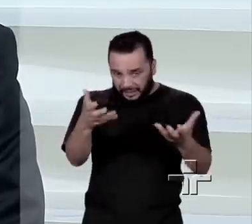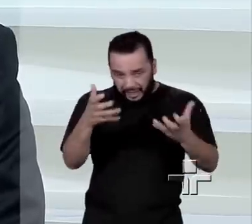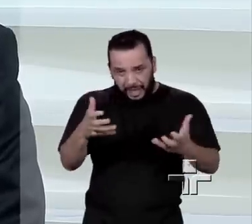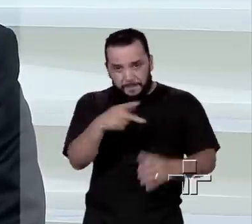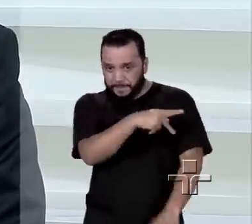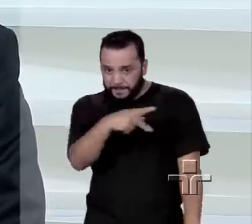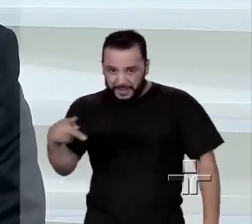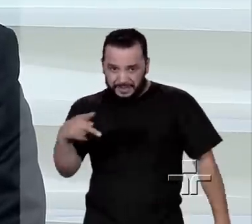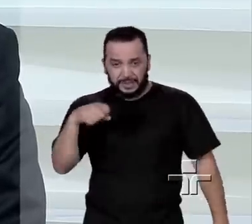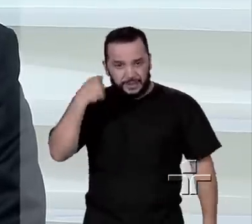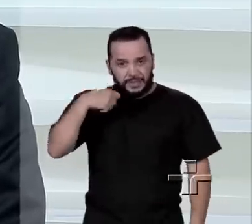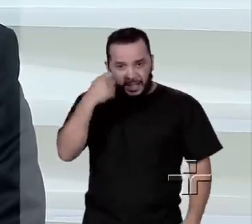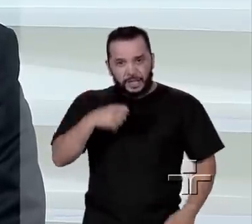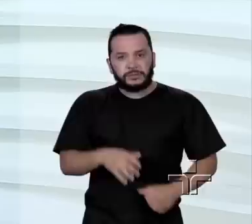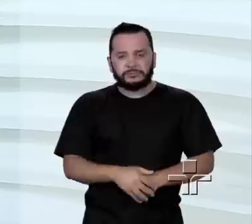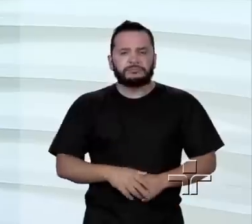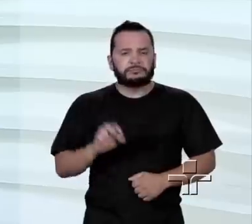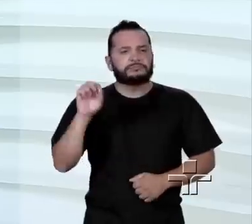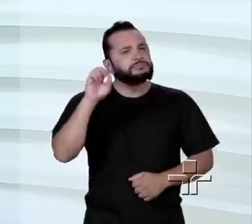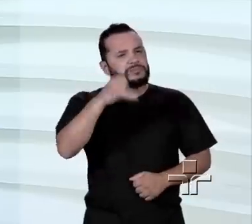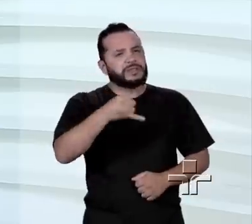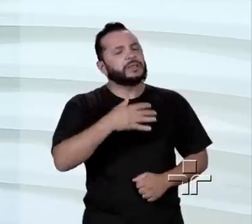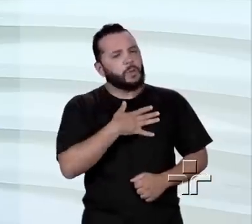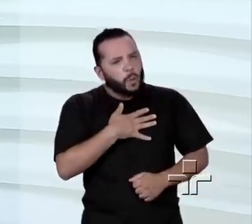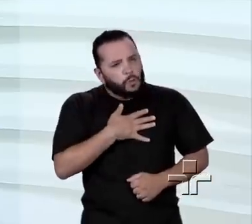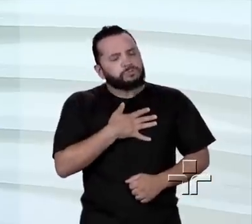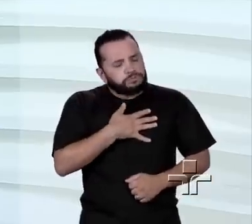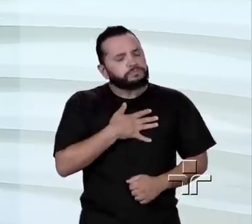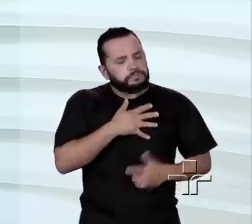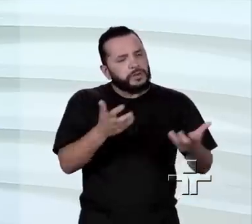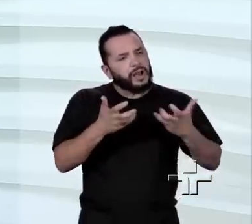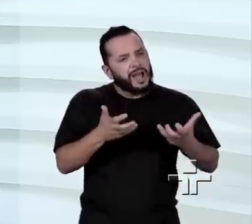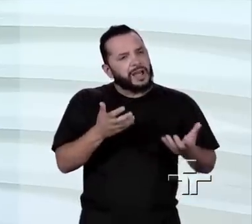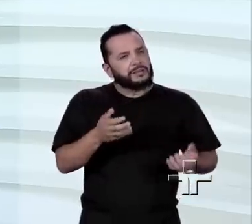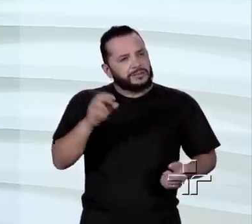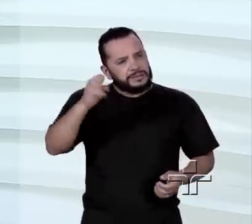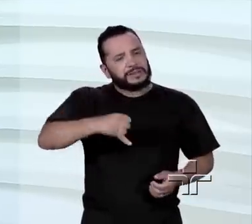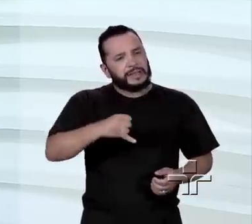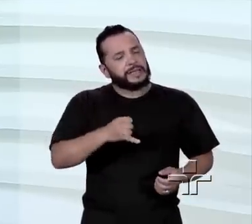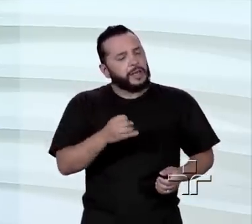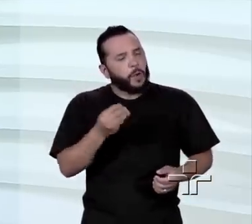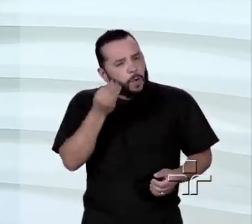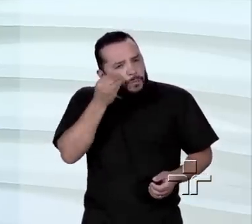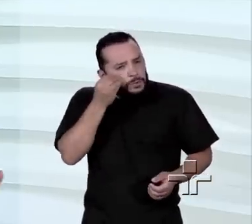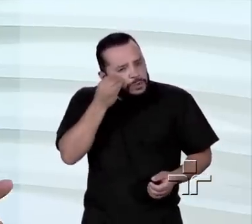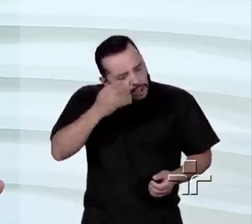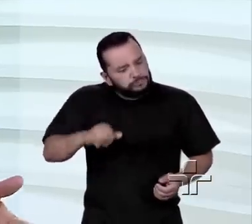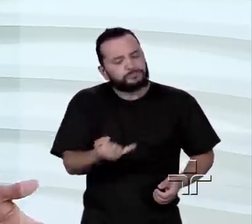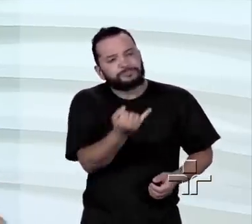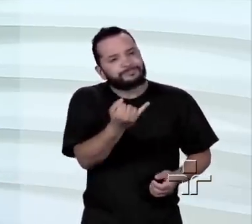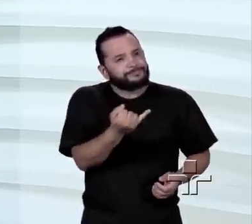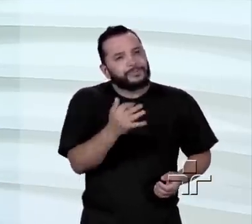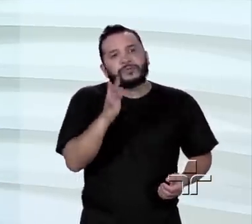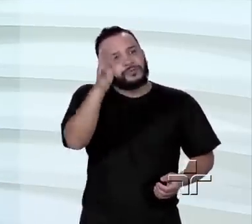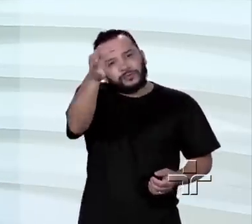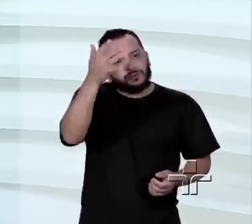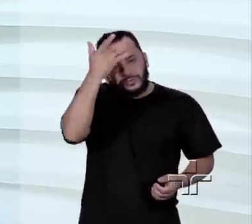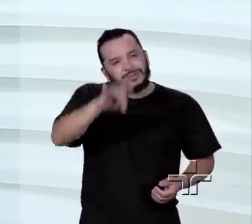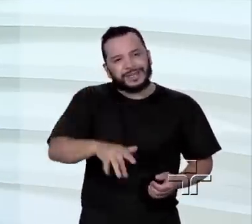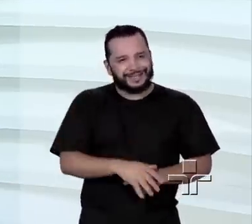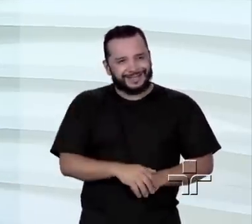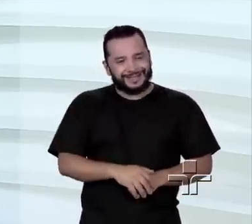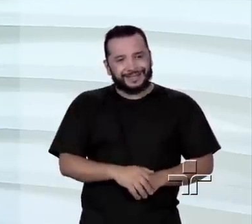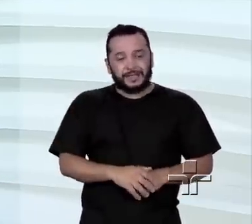presidente do Senado? Eu gostaria um dia. O momento e a oportunidade é quem vai dizer o cenário. Nós somos